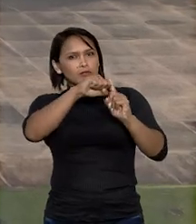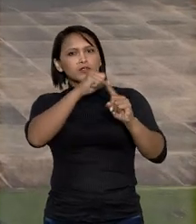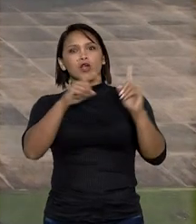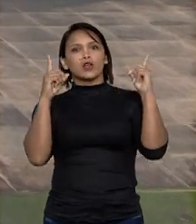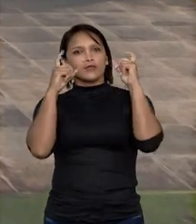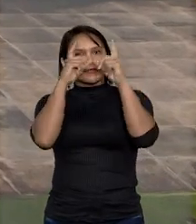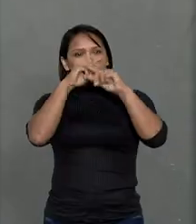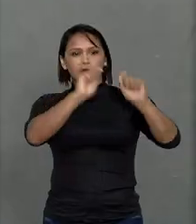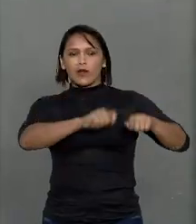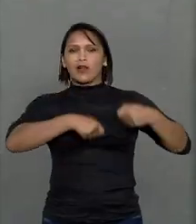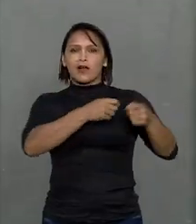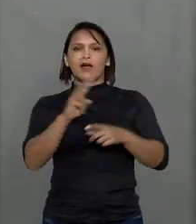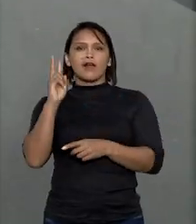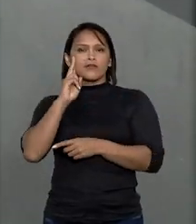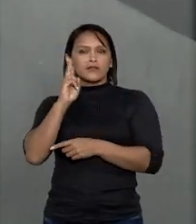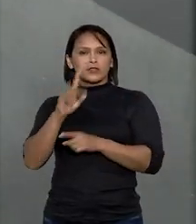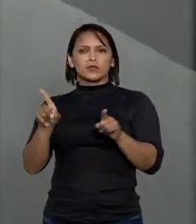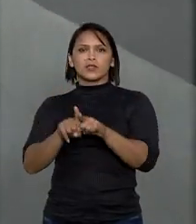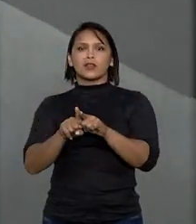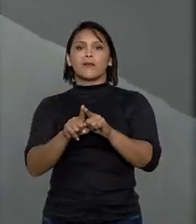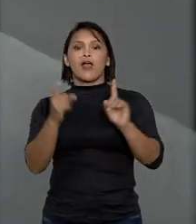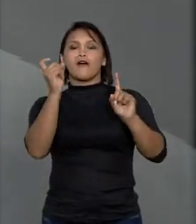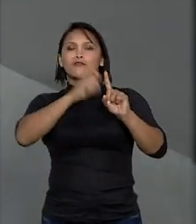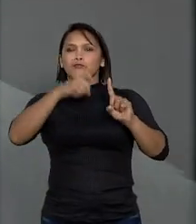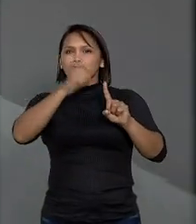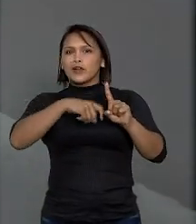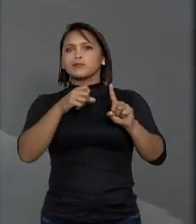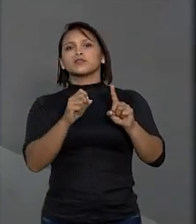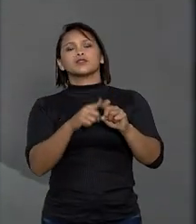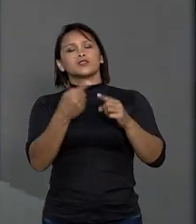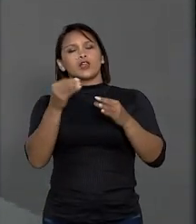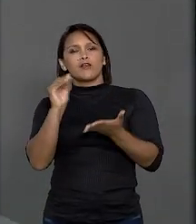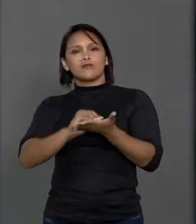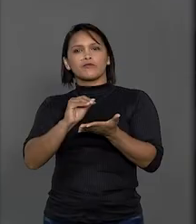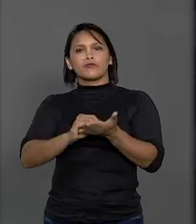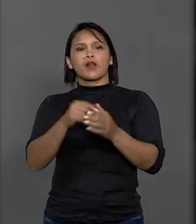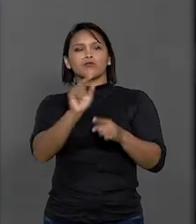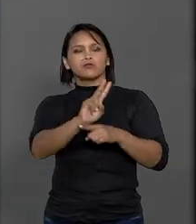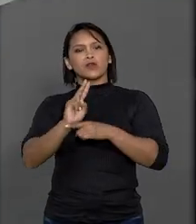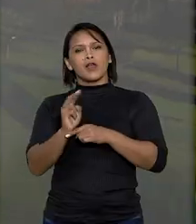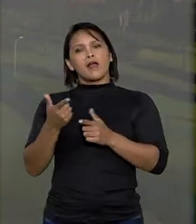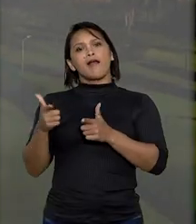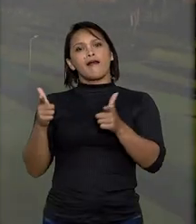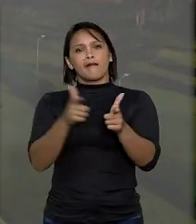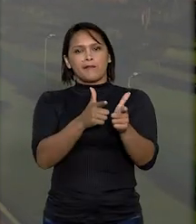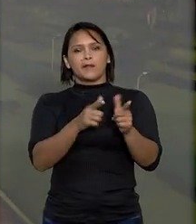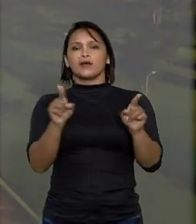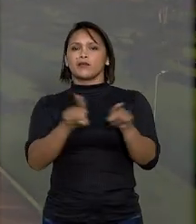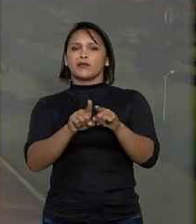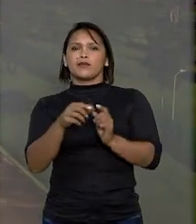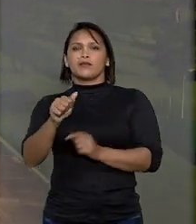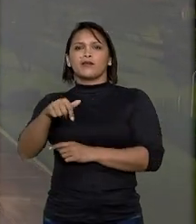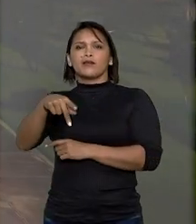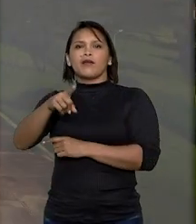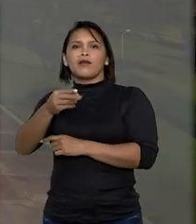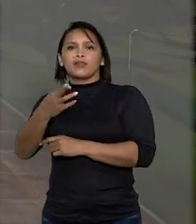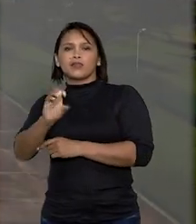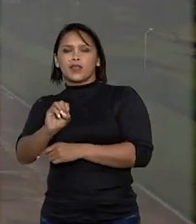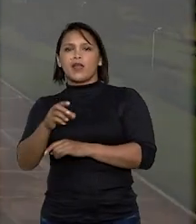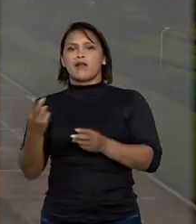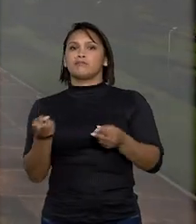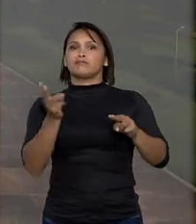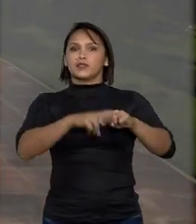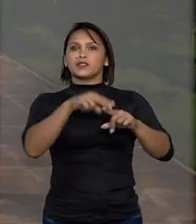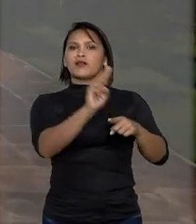dificultou a defesa da vítima além de feminicídio e homicídio a tela na guarda de arma de fogo André Luiz Garcia de Pinho